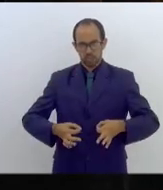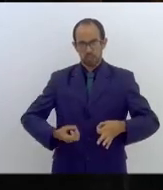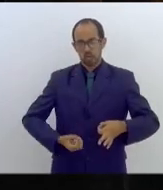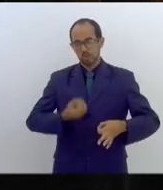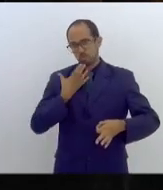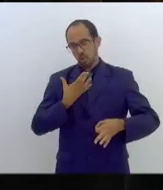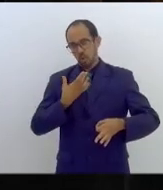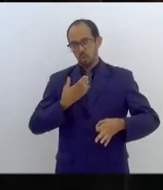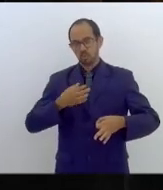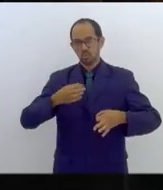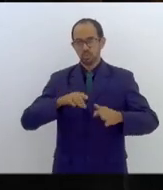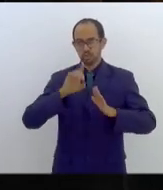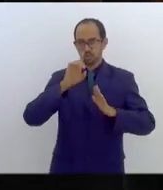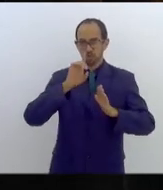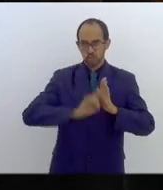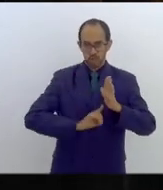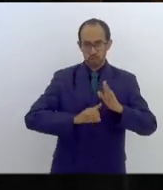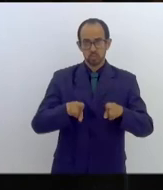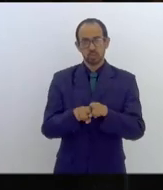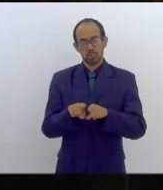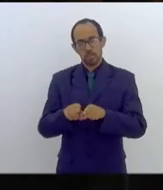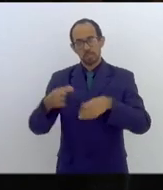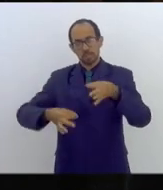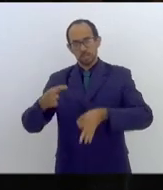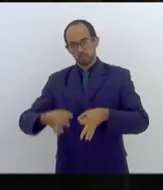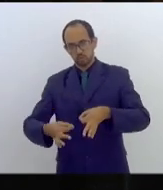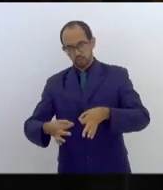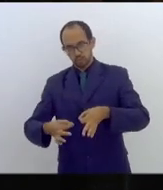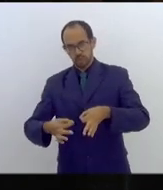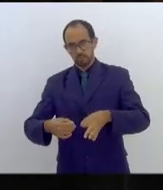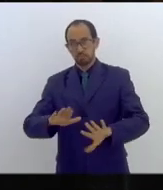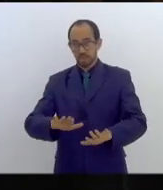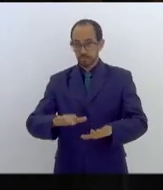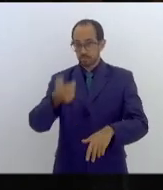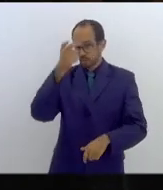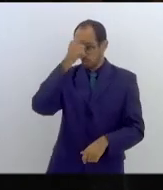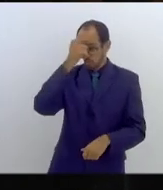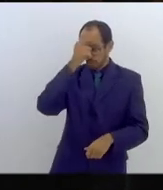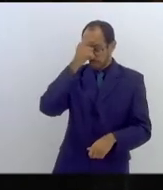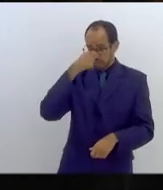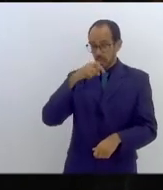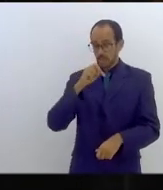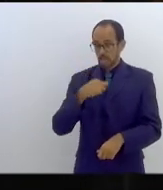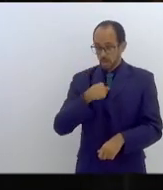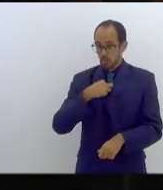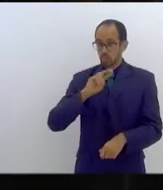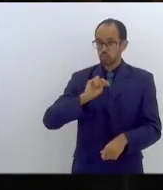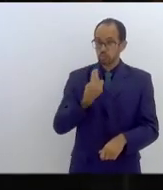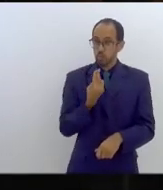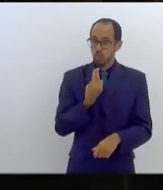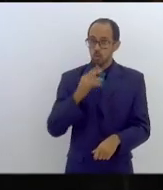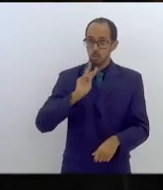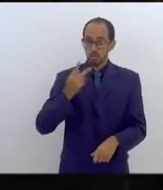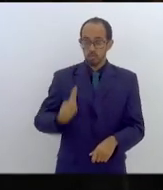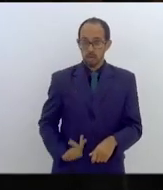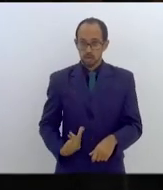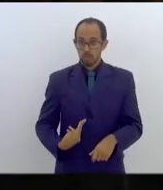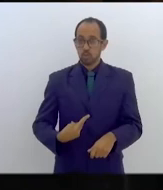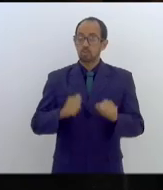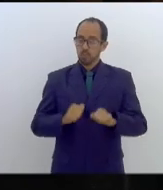como pela boa Justiça Mas tenho a consciência de que o sou humano e que como tal sou passivo de erro